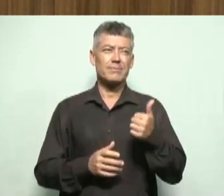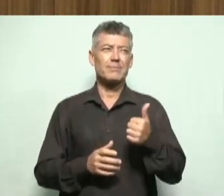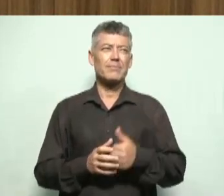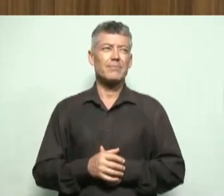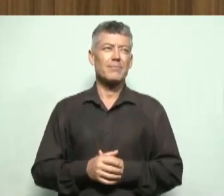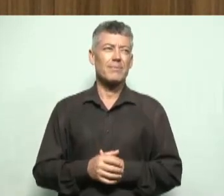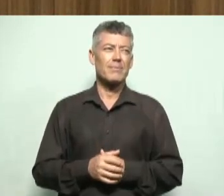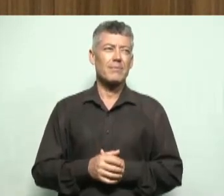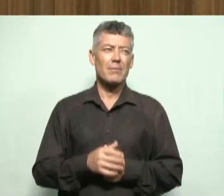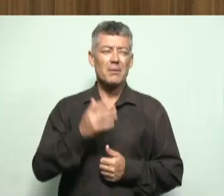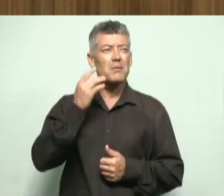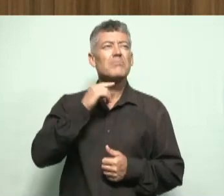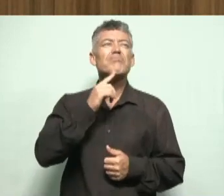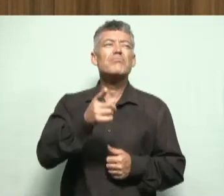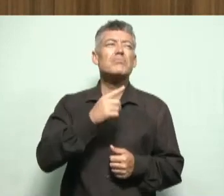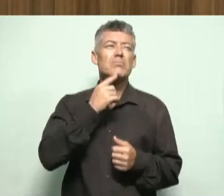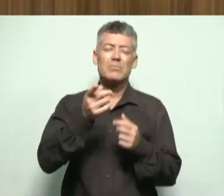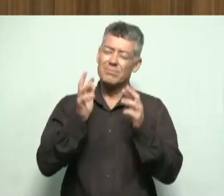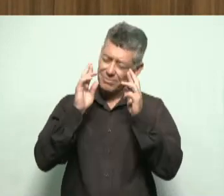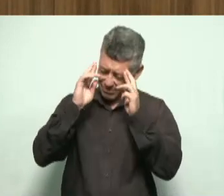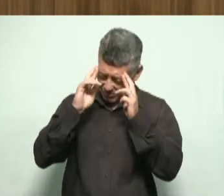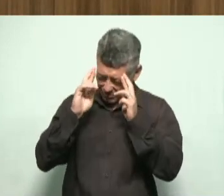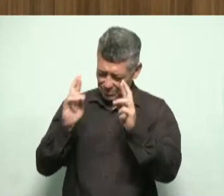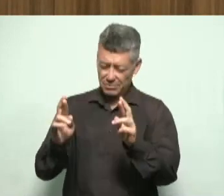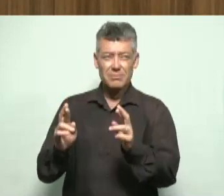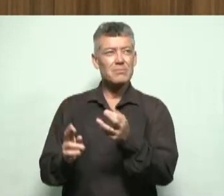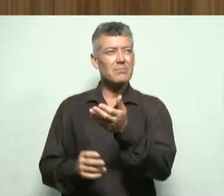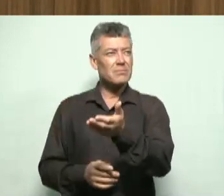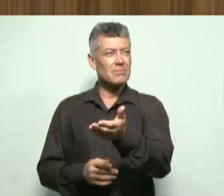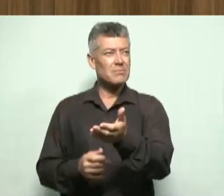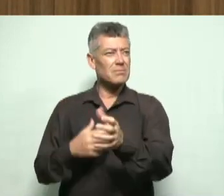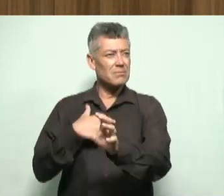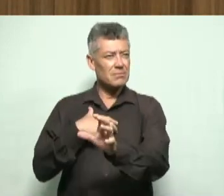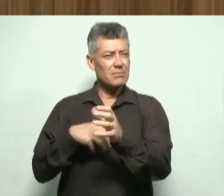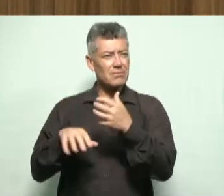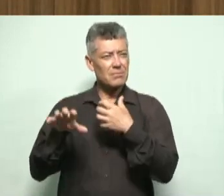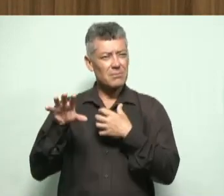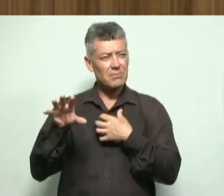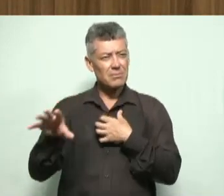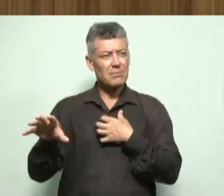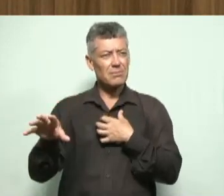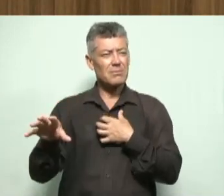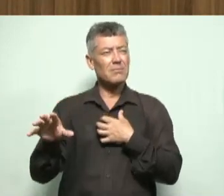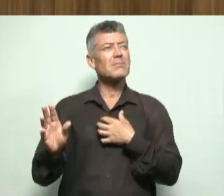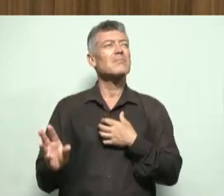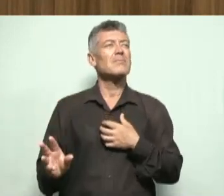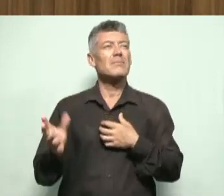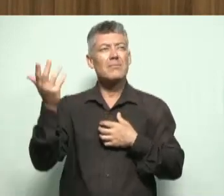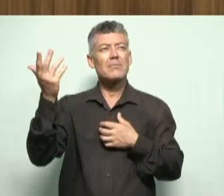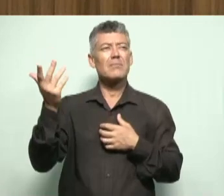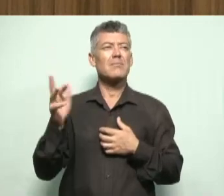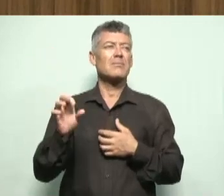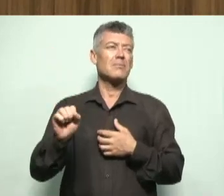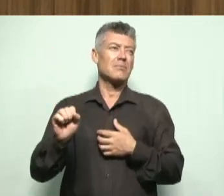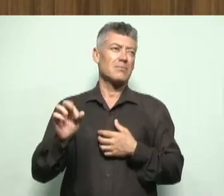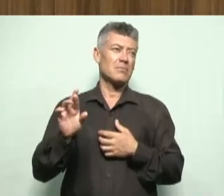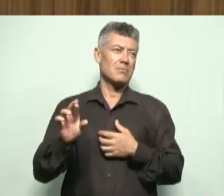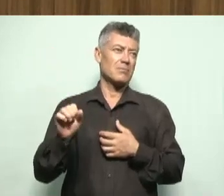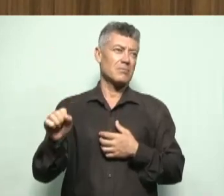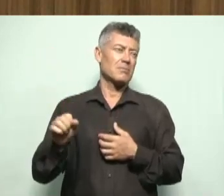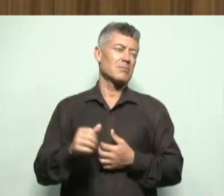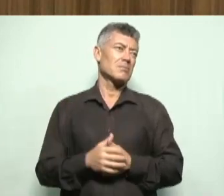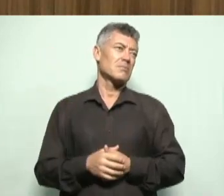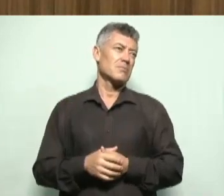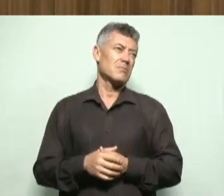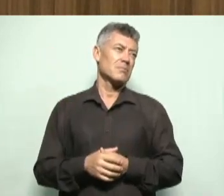conseguem respeitar, ter empatia pelo que está acontecendo no Rio Grande do Sul.